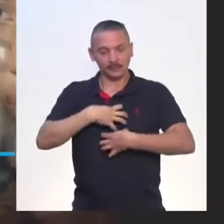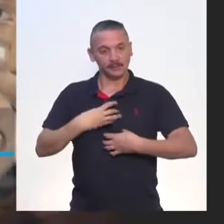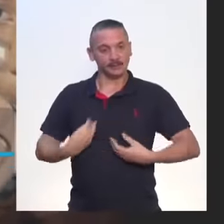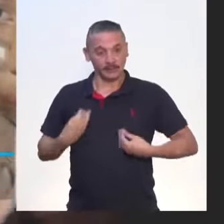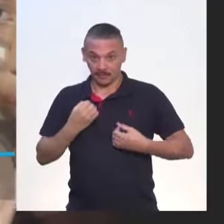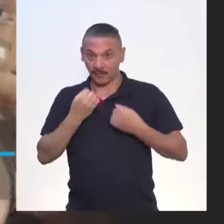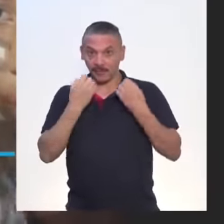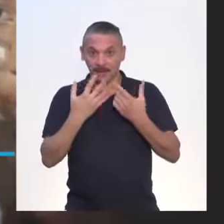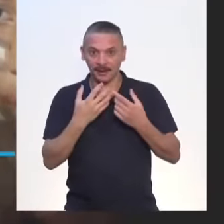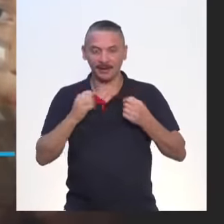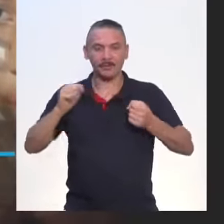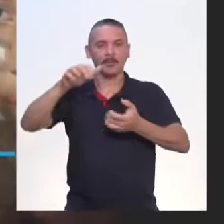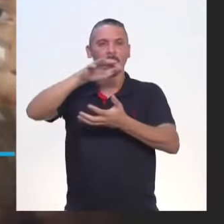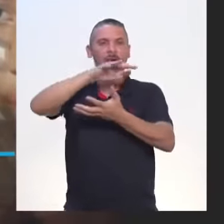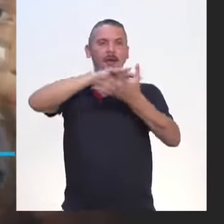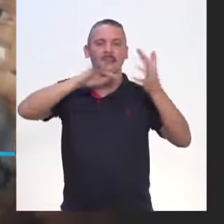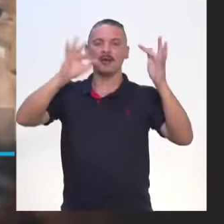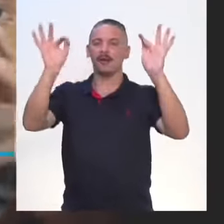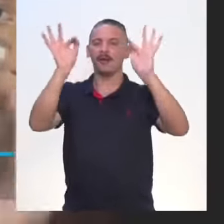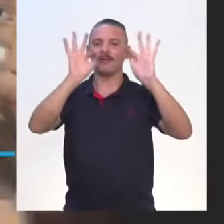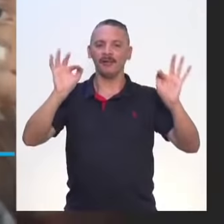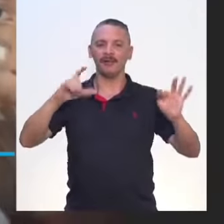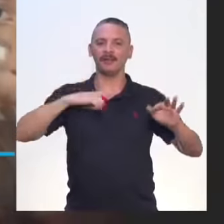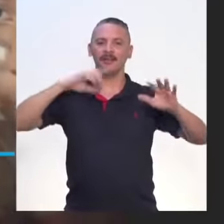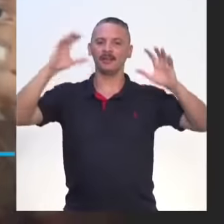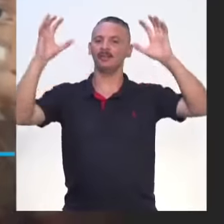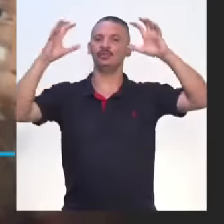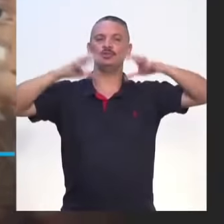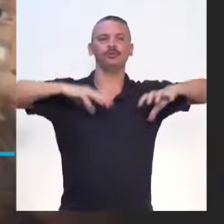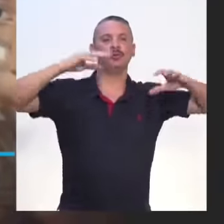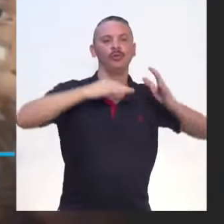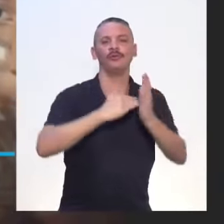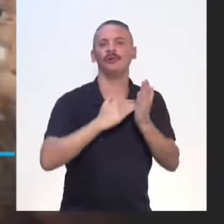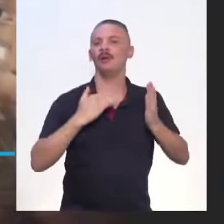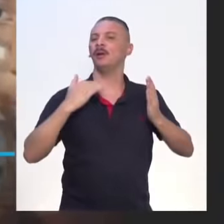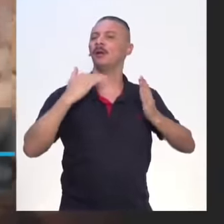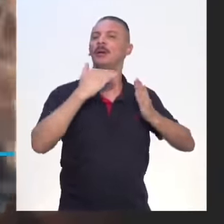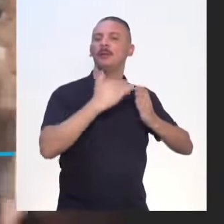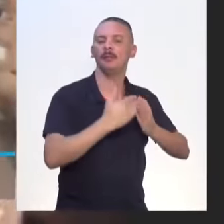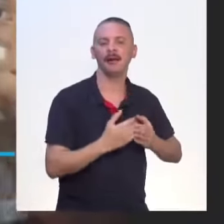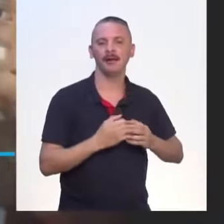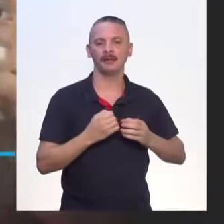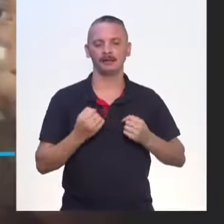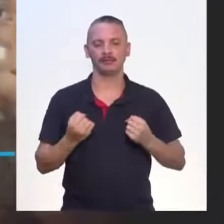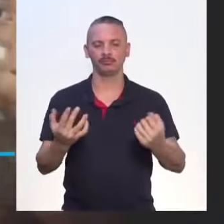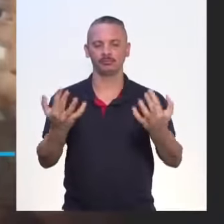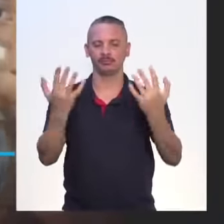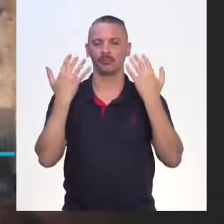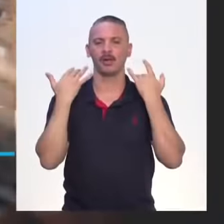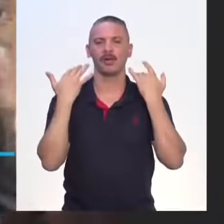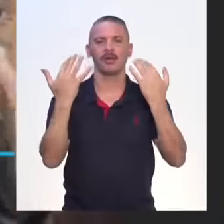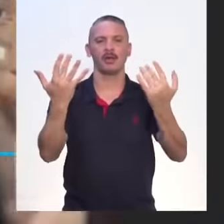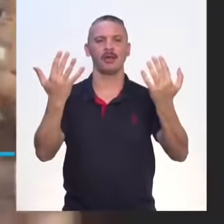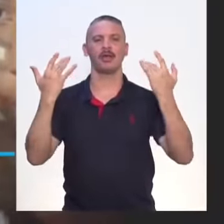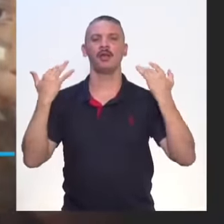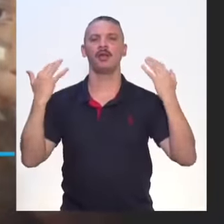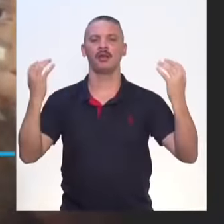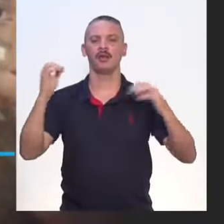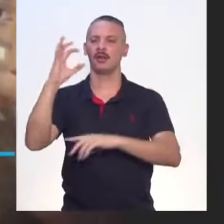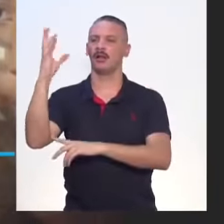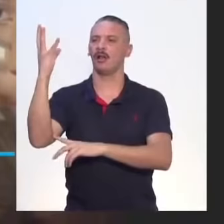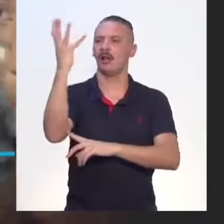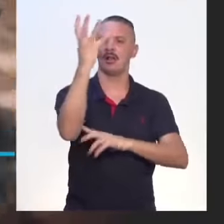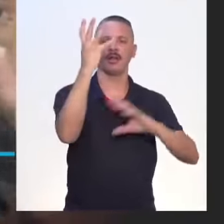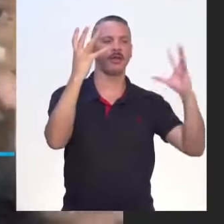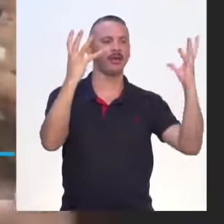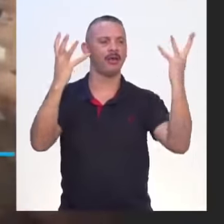fica feliz. Aí ele manda mais chuva, aí ele manda mais plantas, ele faz as nossas árvores